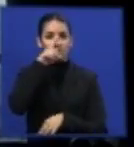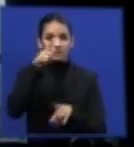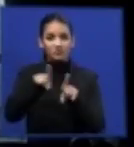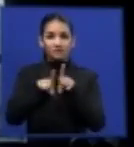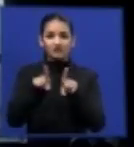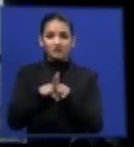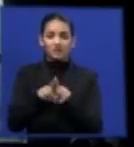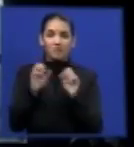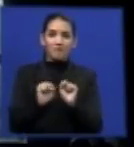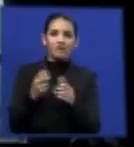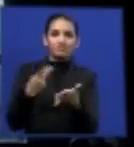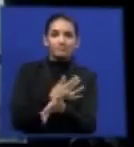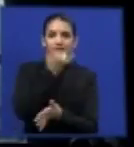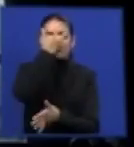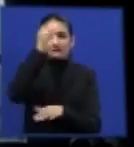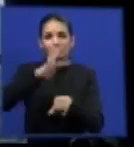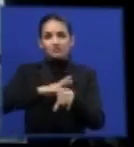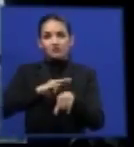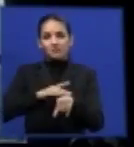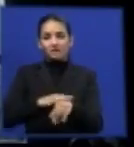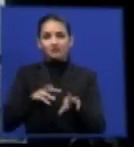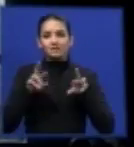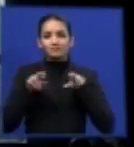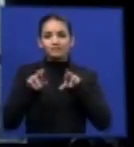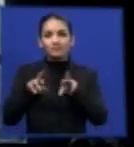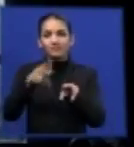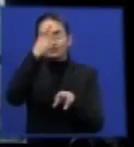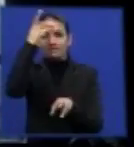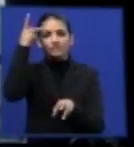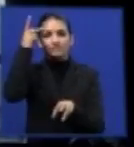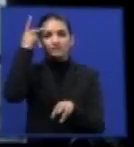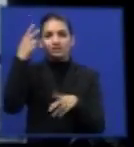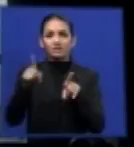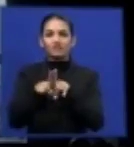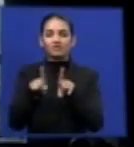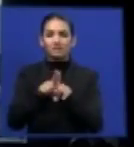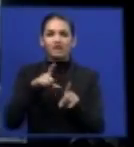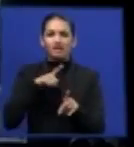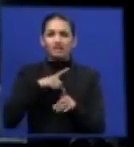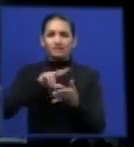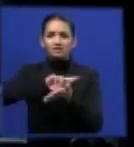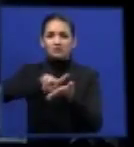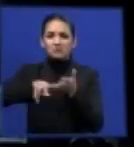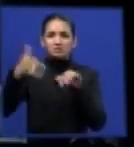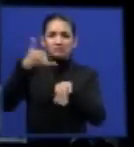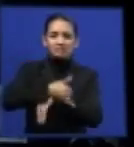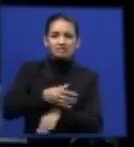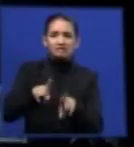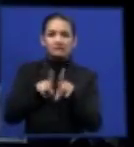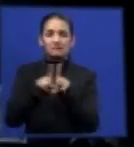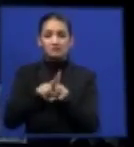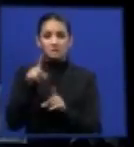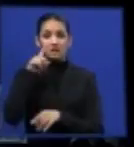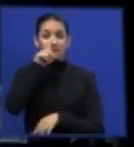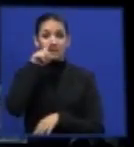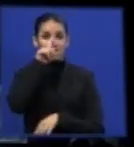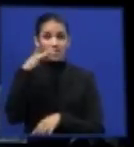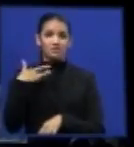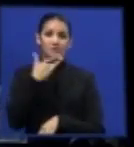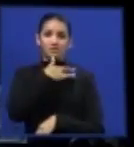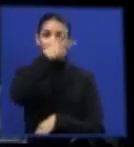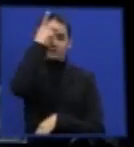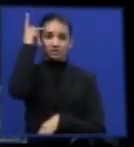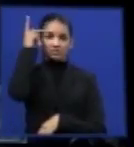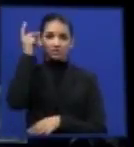cancerígenas tais como o chumbo o Cromo o cádmio e o arcênio né são esses